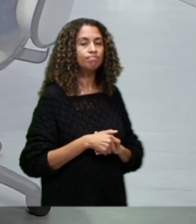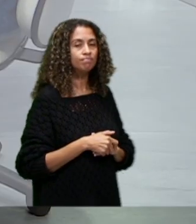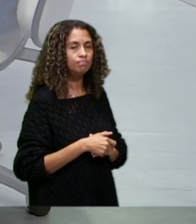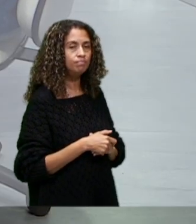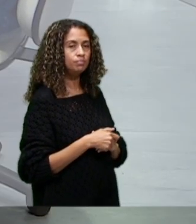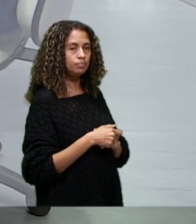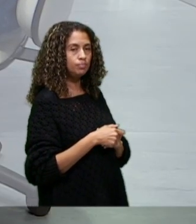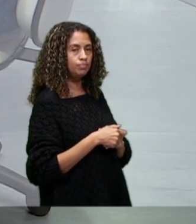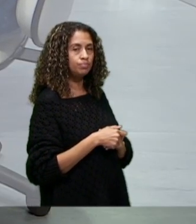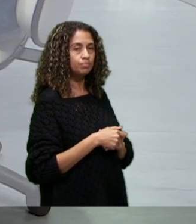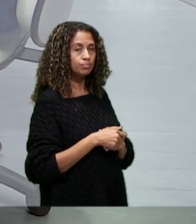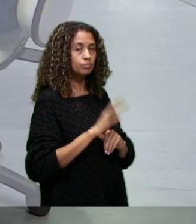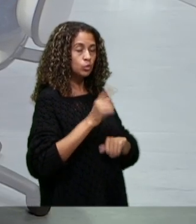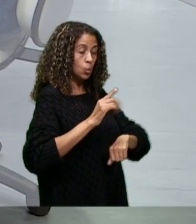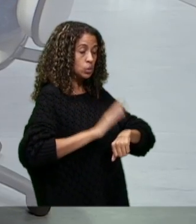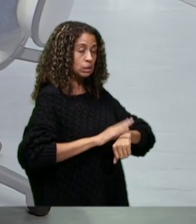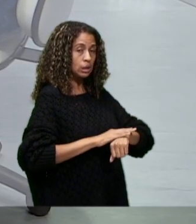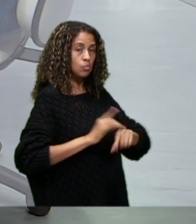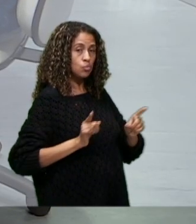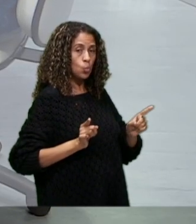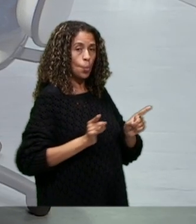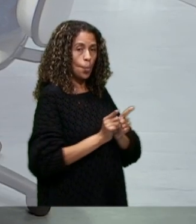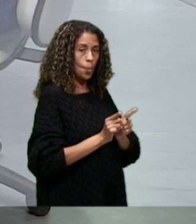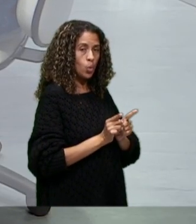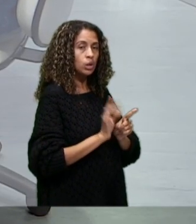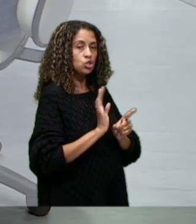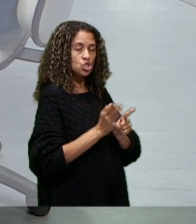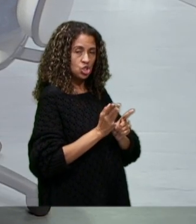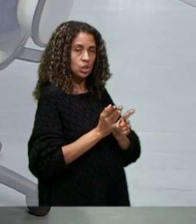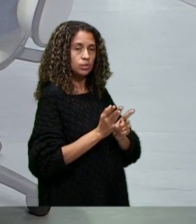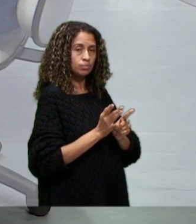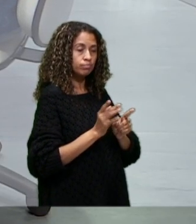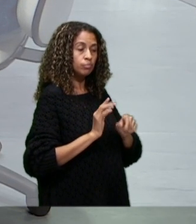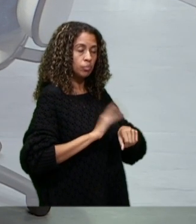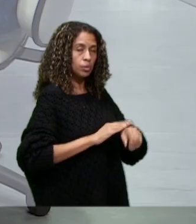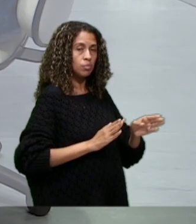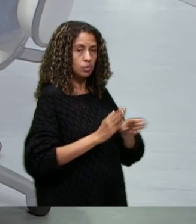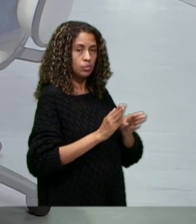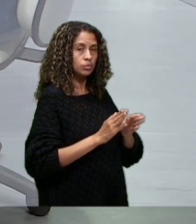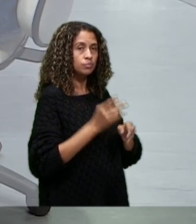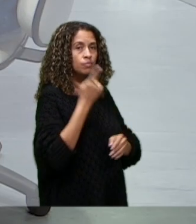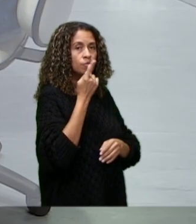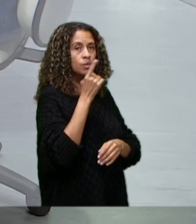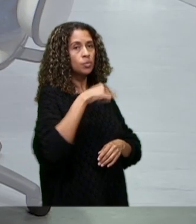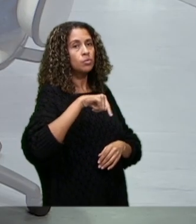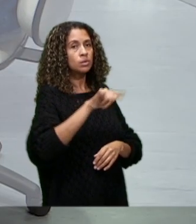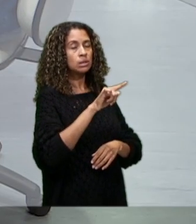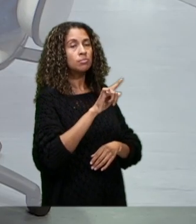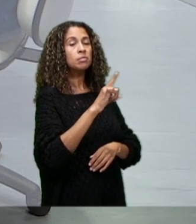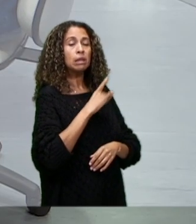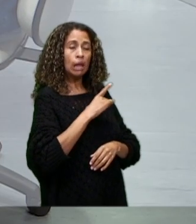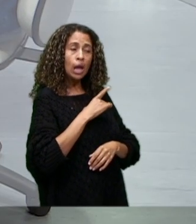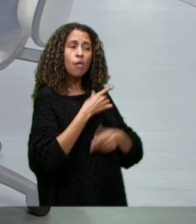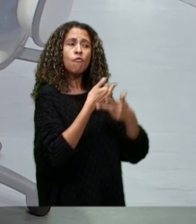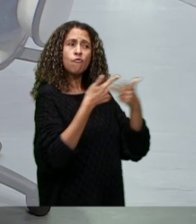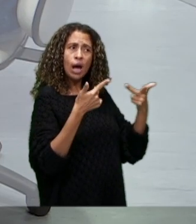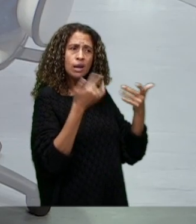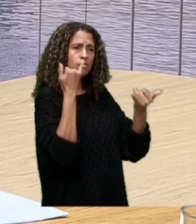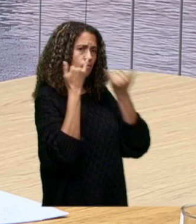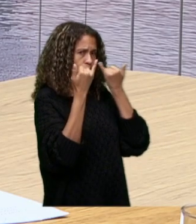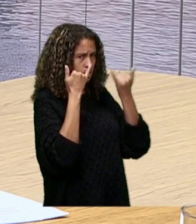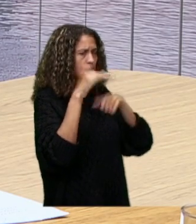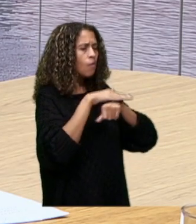assim, a gente está com o nosso tempo agora já liquidado no primeiro bloco, mas eu queria falar para vocês que a gente ainda tem muita coisa para